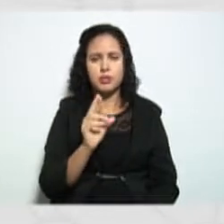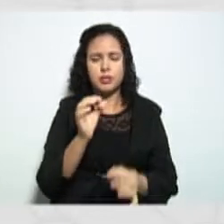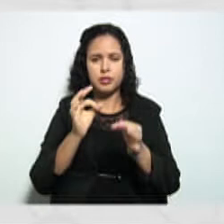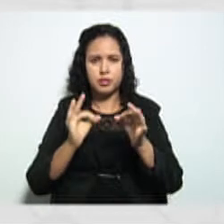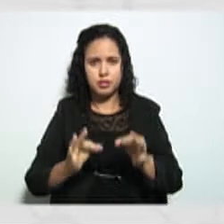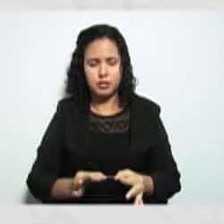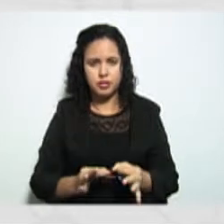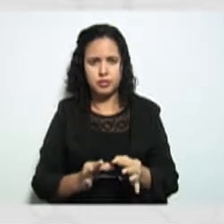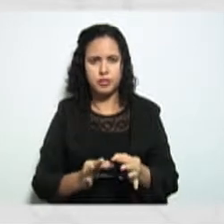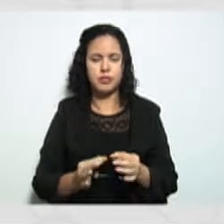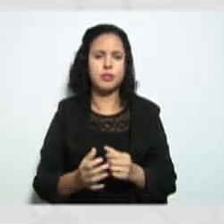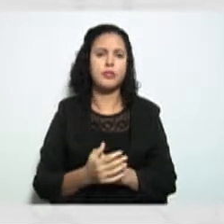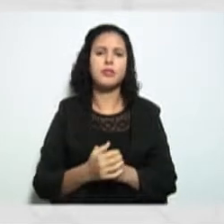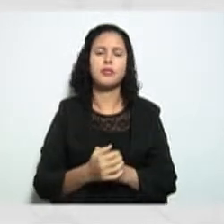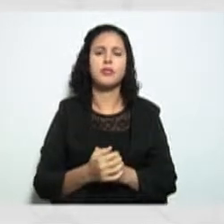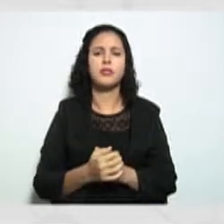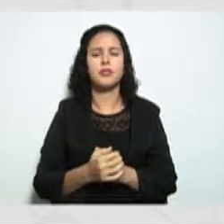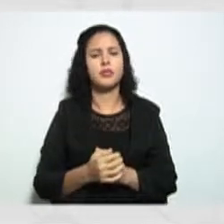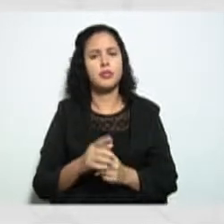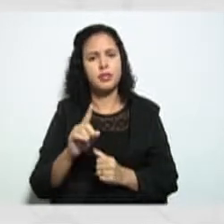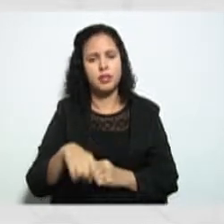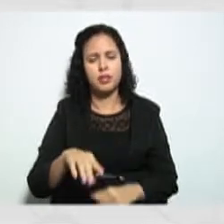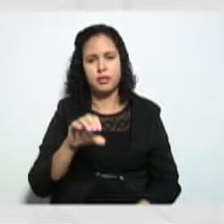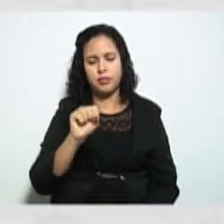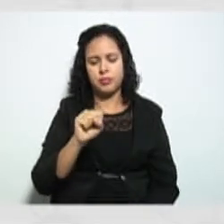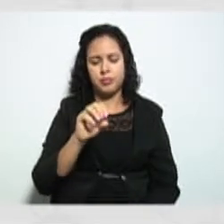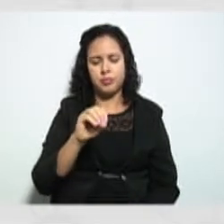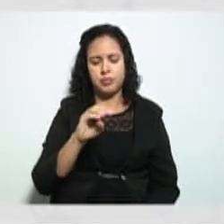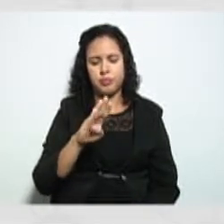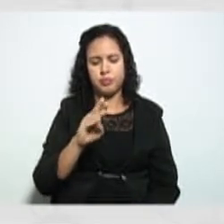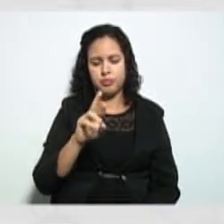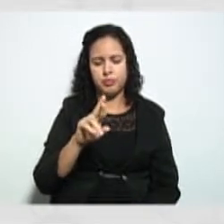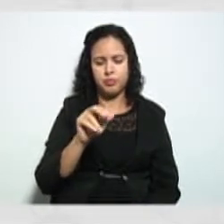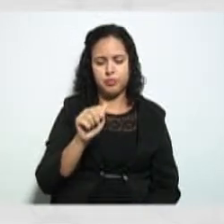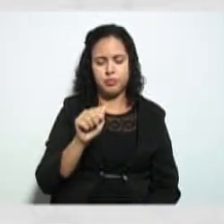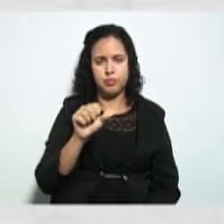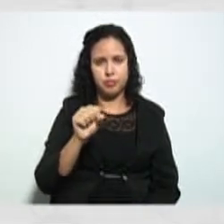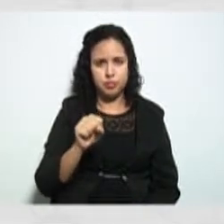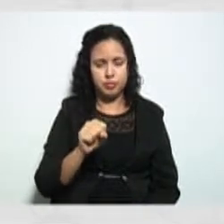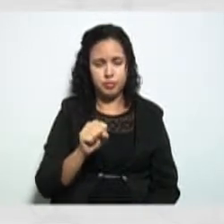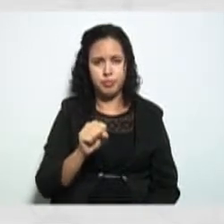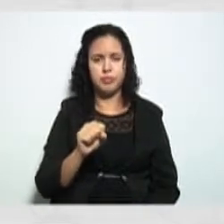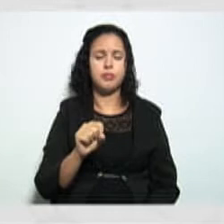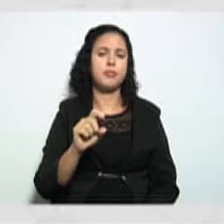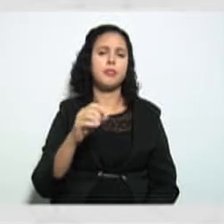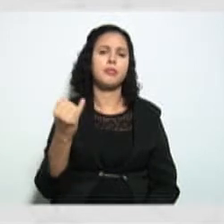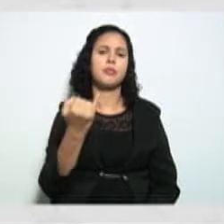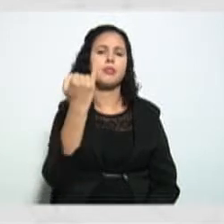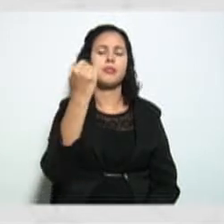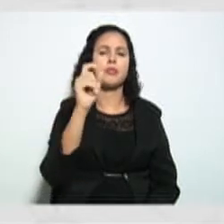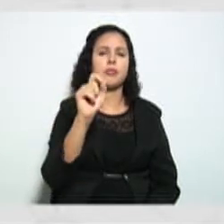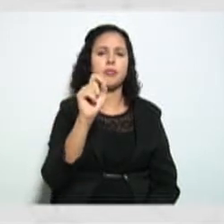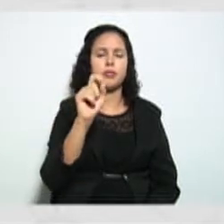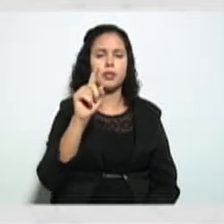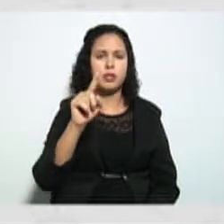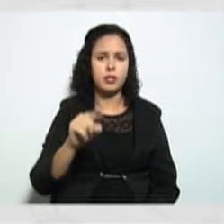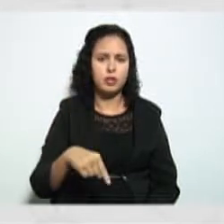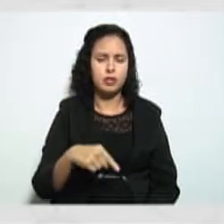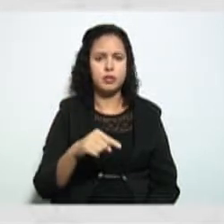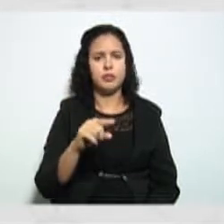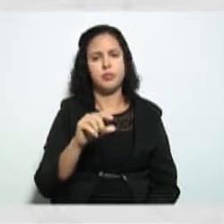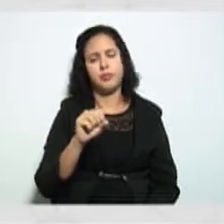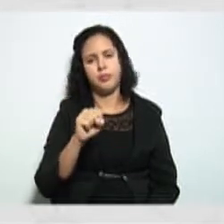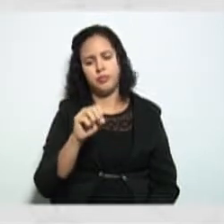lucros de uma cooperativa. A gente chama de sobras. Né? E um detalhe importante é que sobre essas